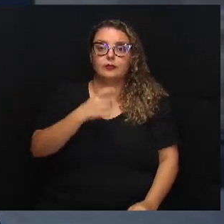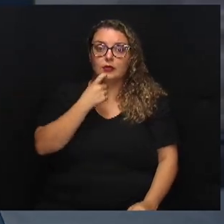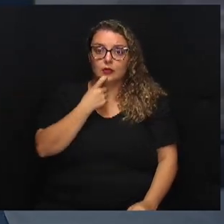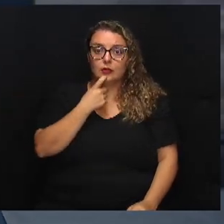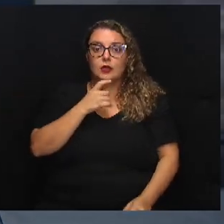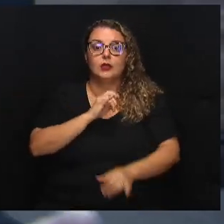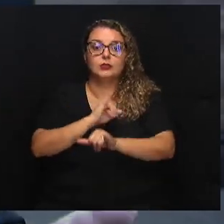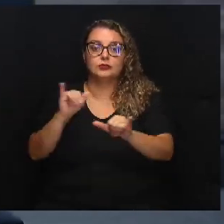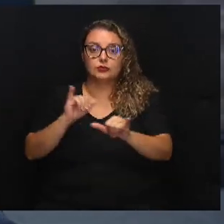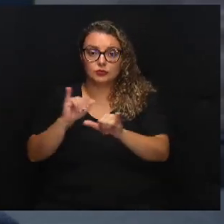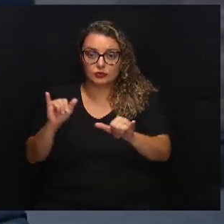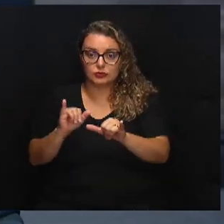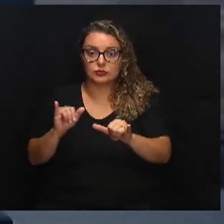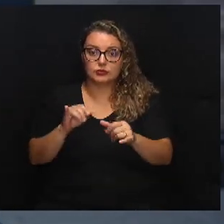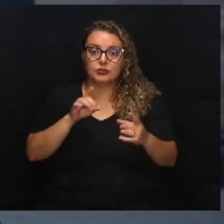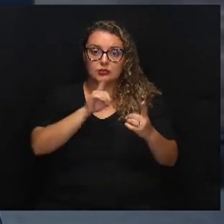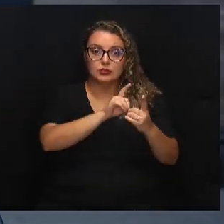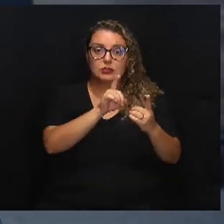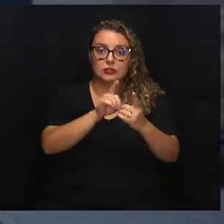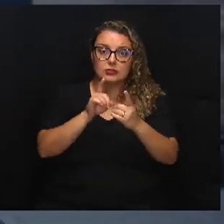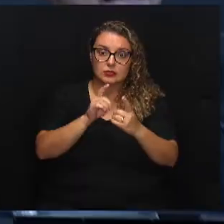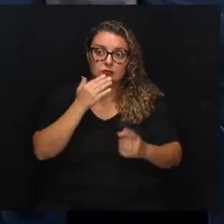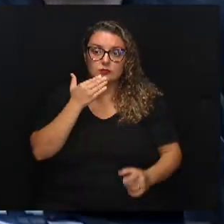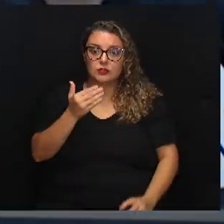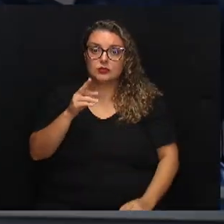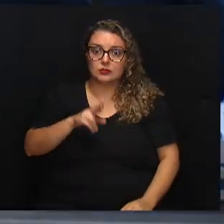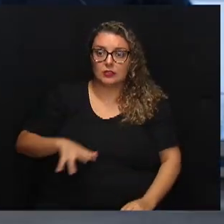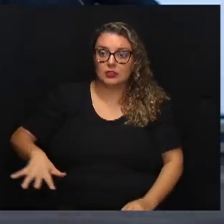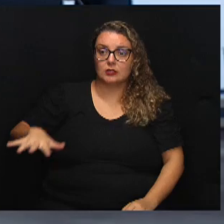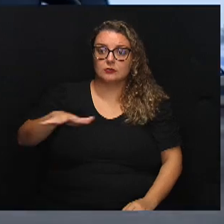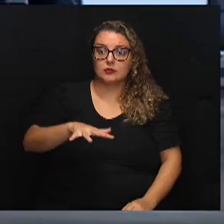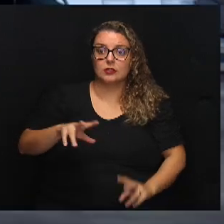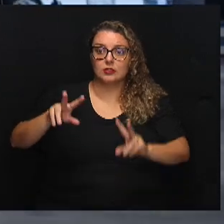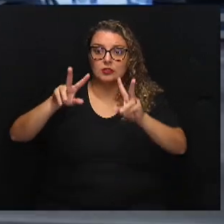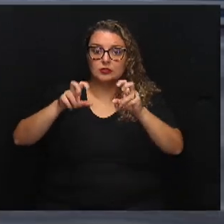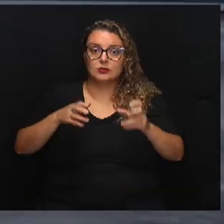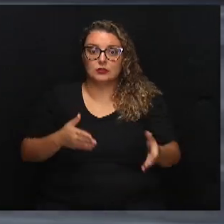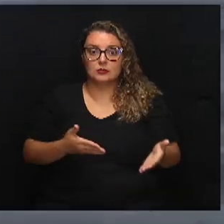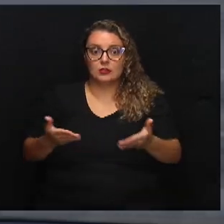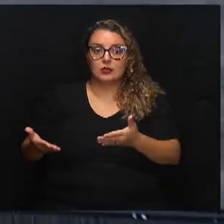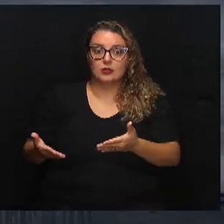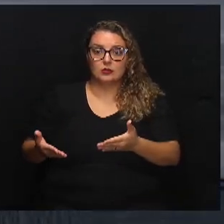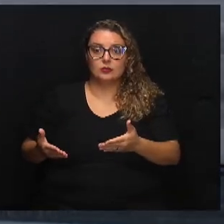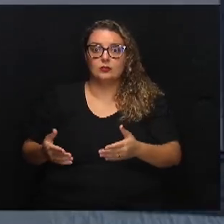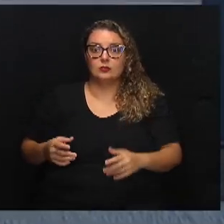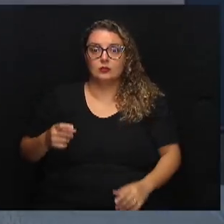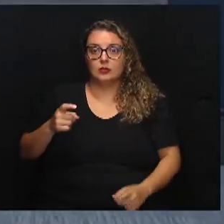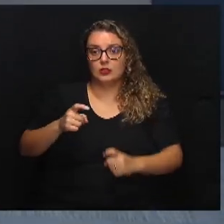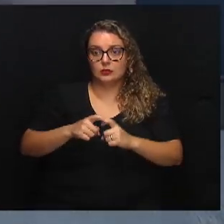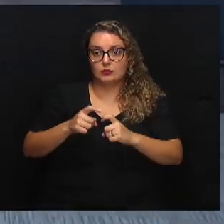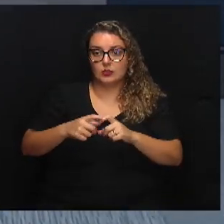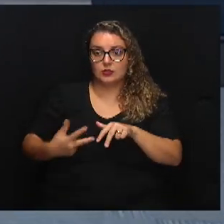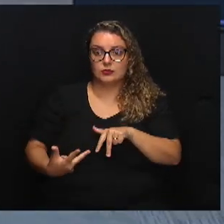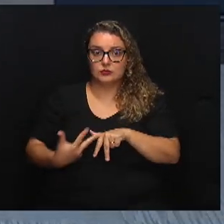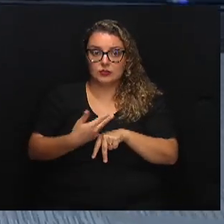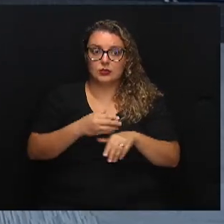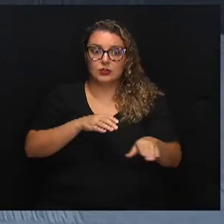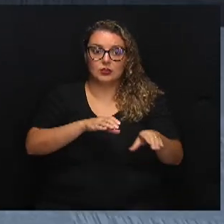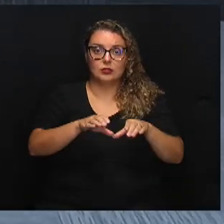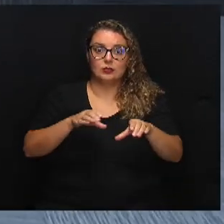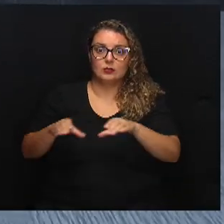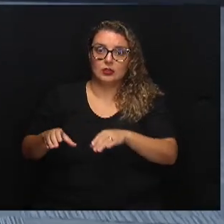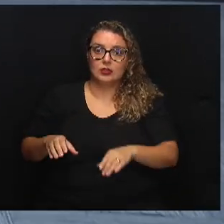iria atender a essa demanda da região. O tema foi apresentado pelo médico cirurgião e coordenador